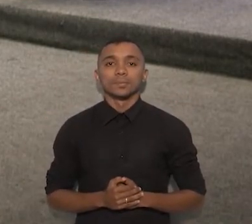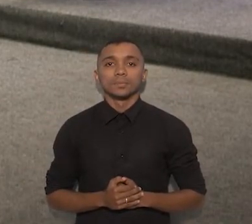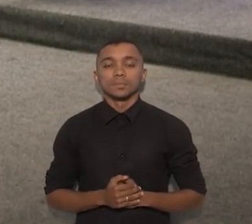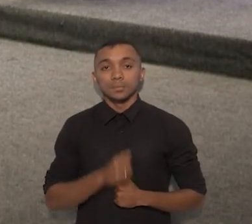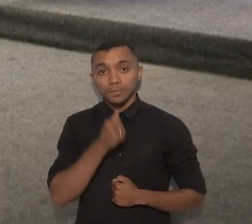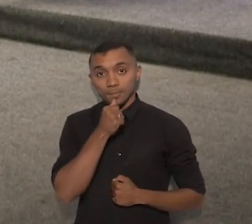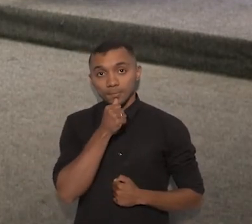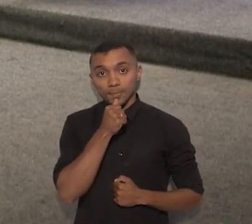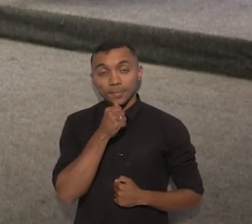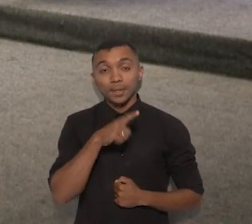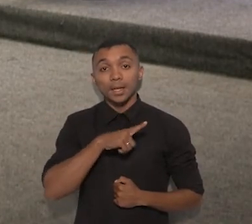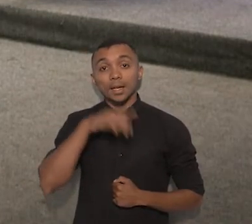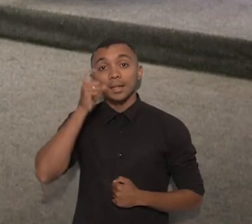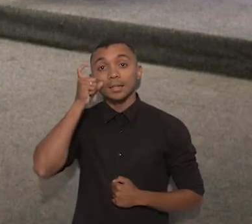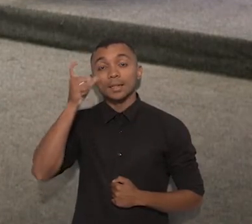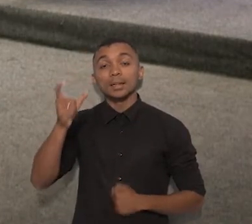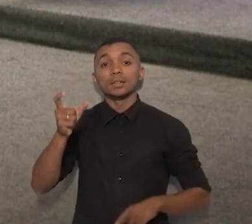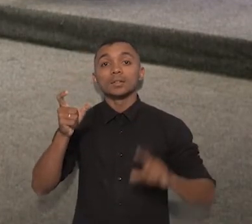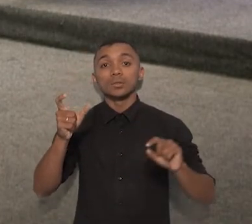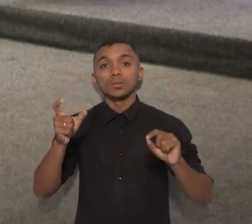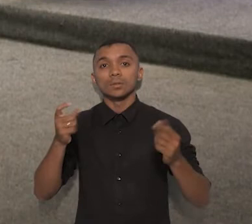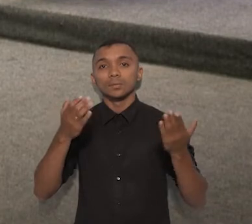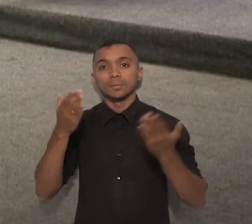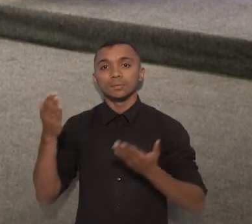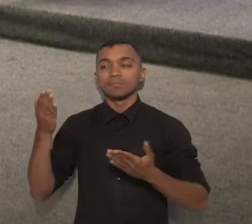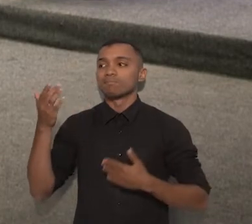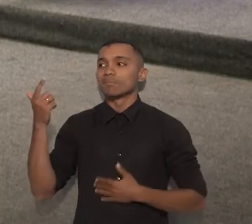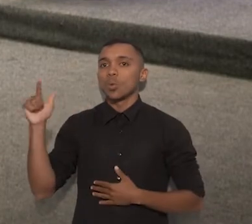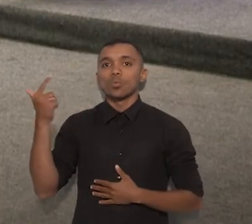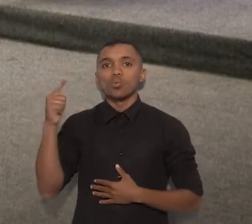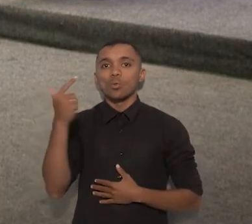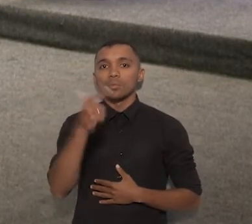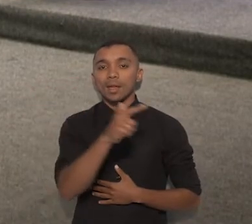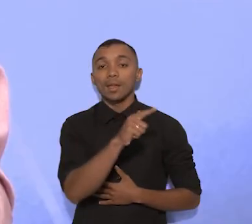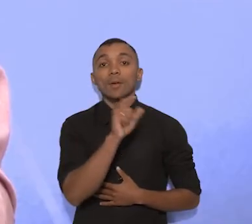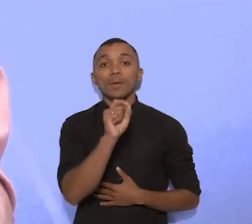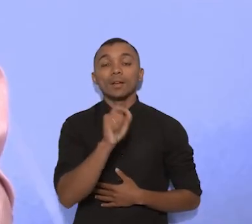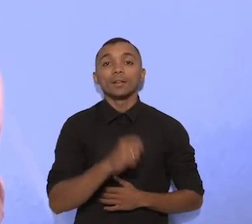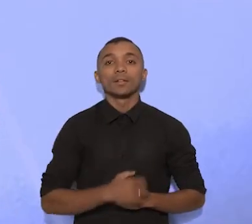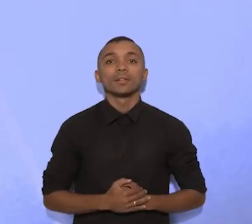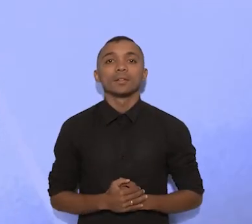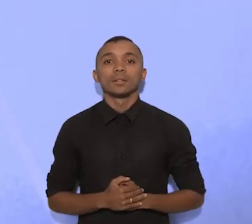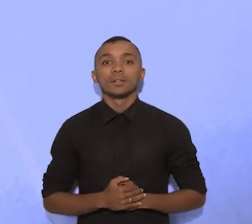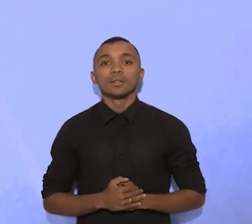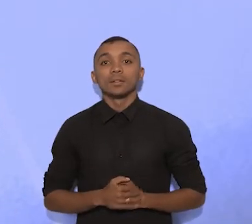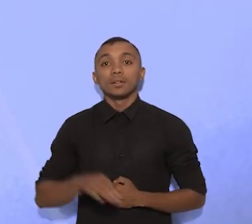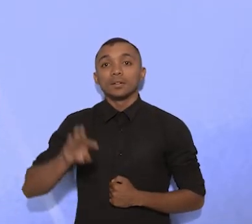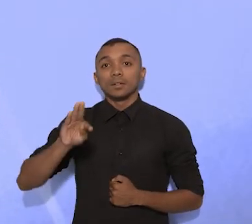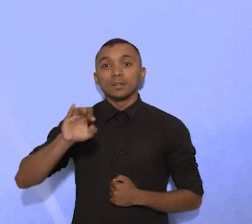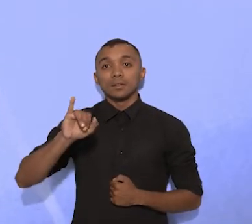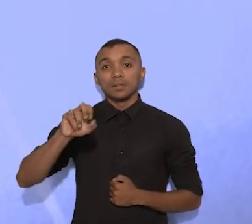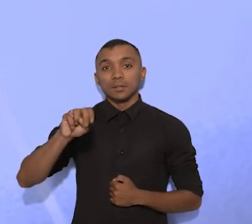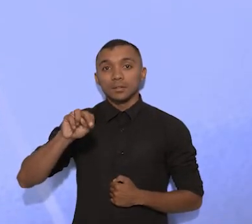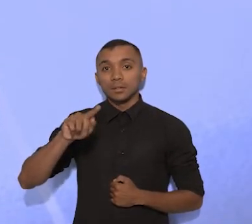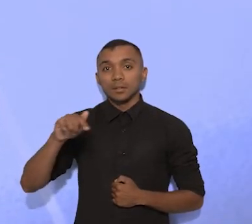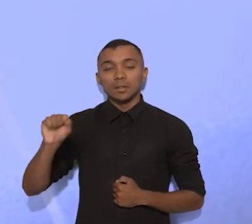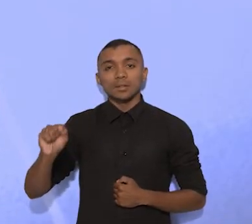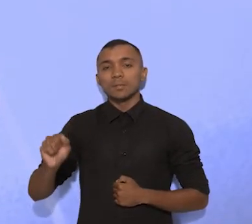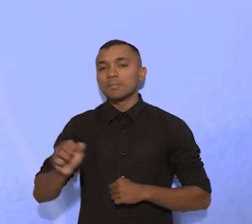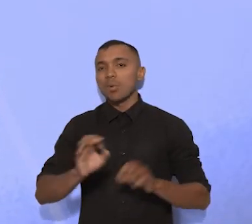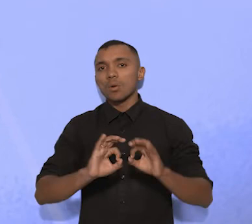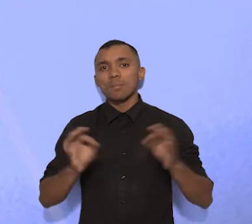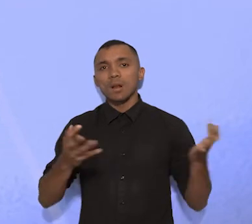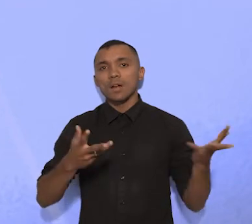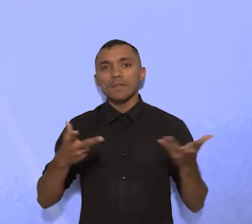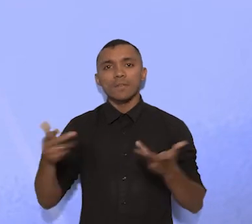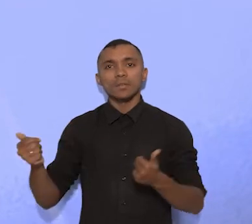uma coisa interessante do Tinga que os outros ainda não têm, mesmo o Sebastião tendo melhorado, ainda não tem. O Tingas era um excelente quebrador de linha. Ele tinha